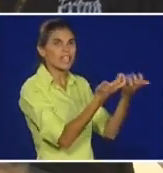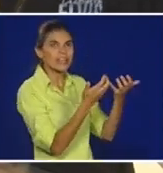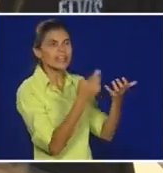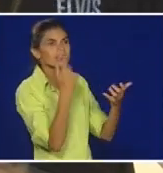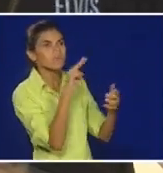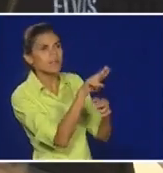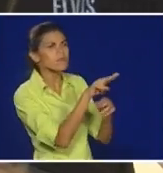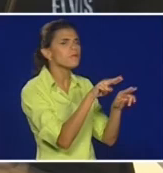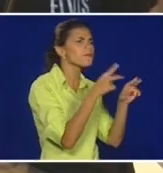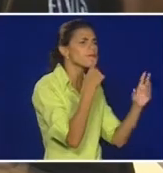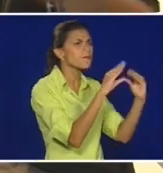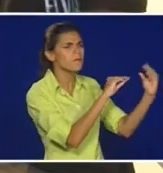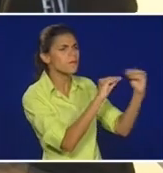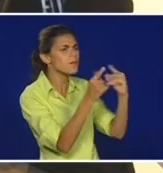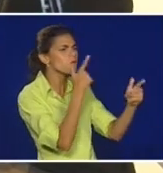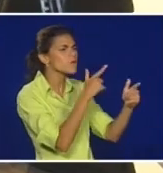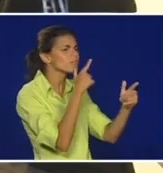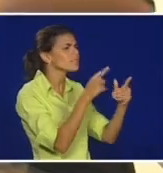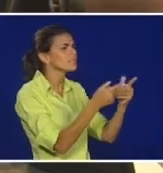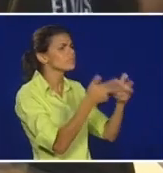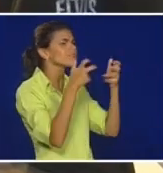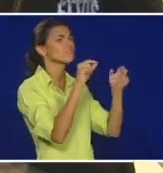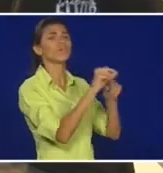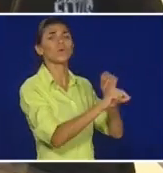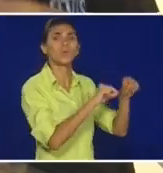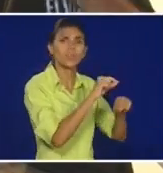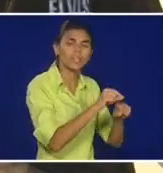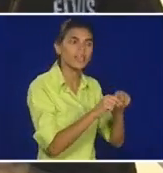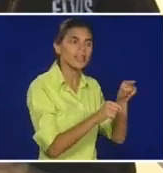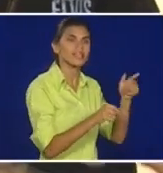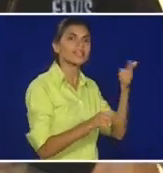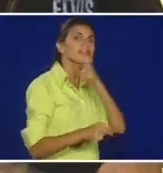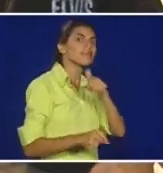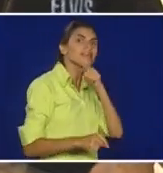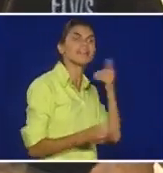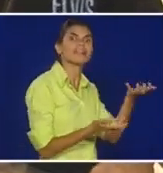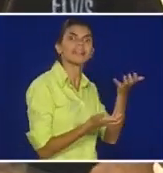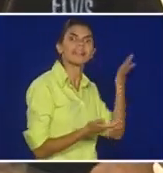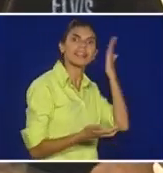isso, e ter rico, tudo